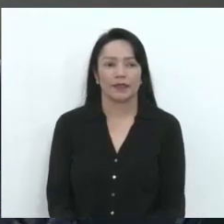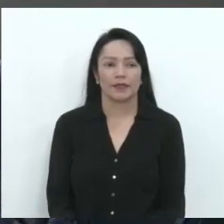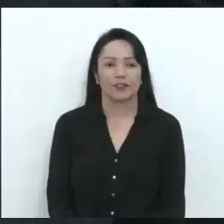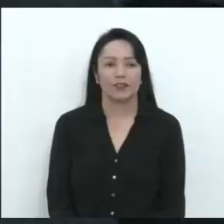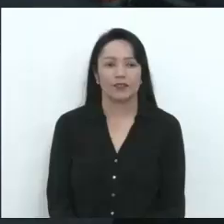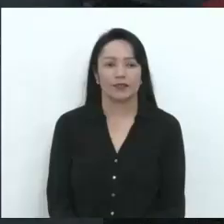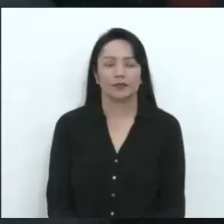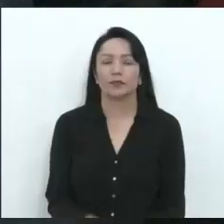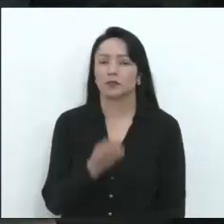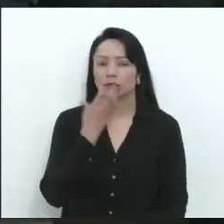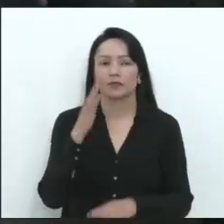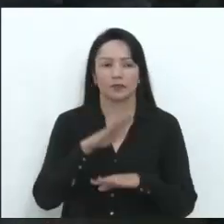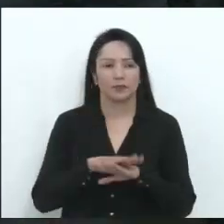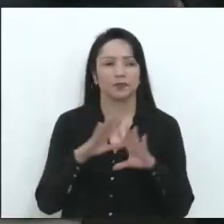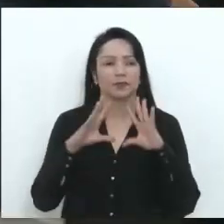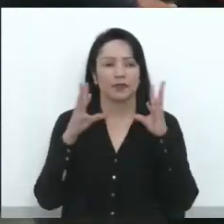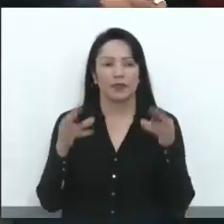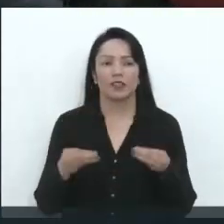Boa tarde a todos.